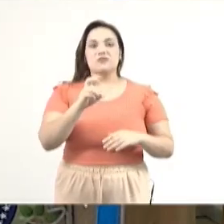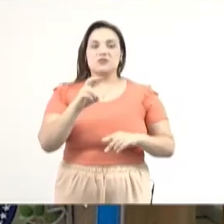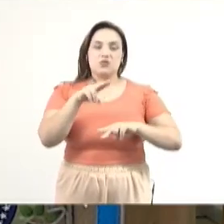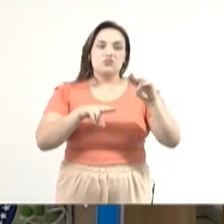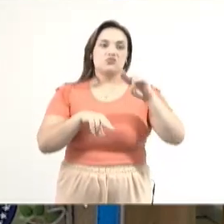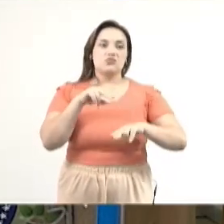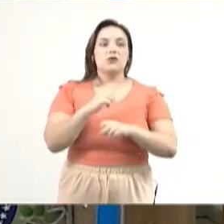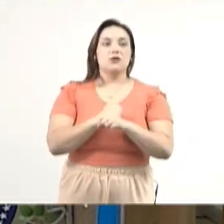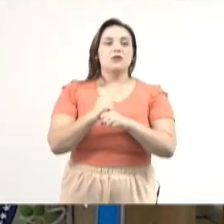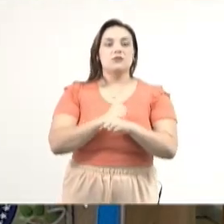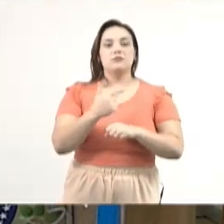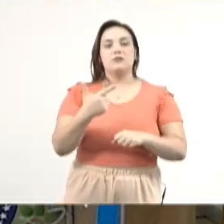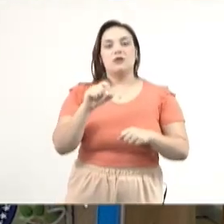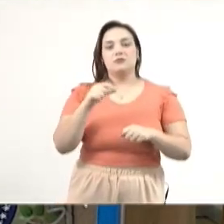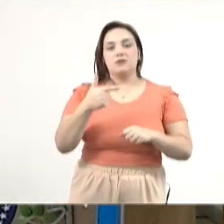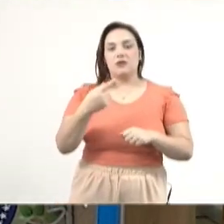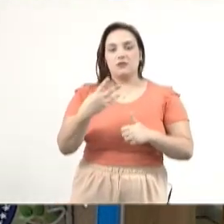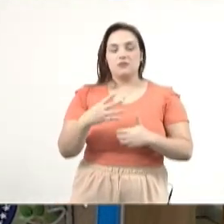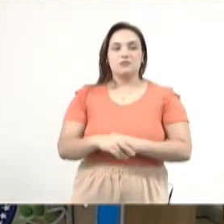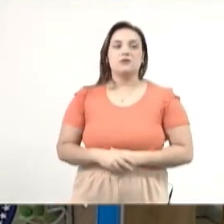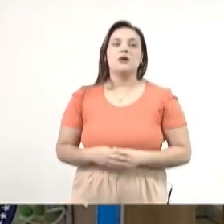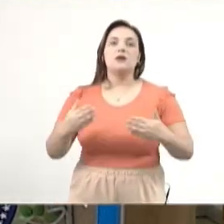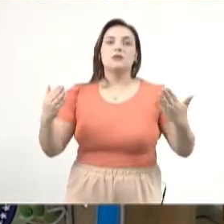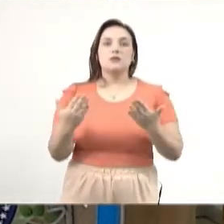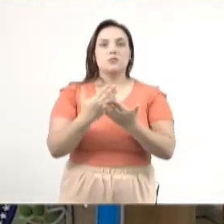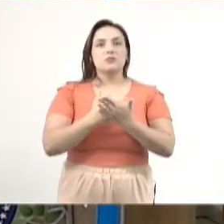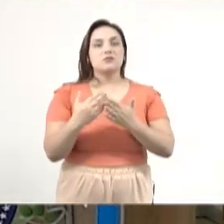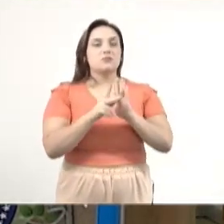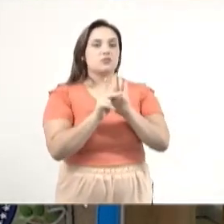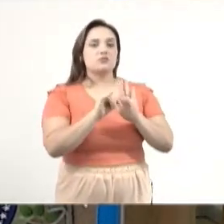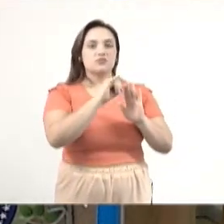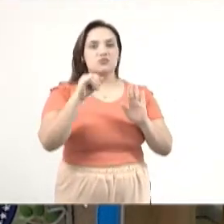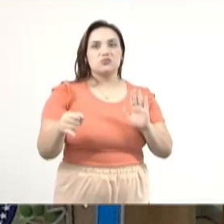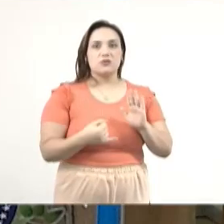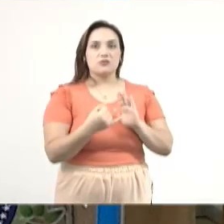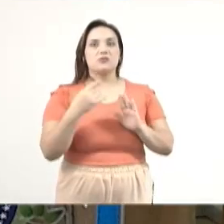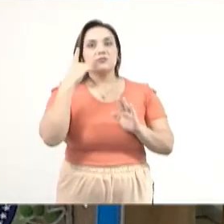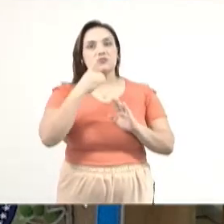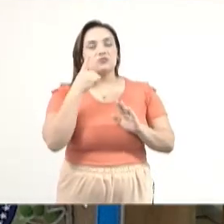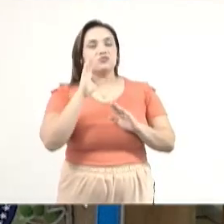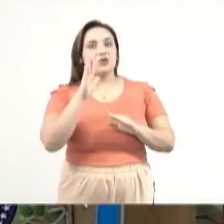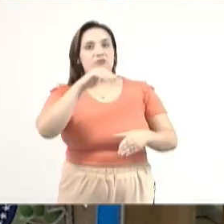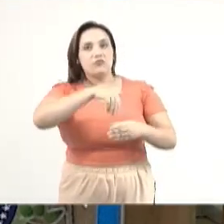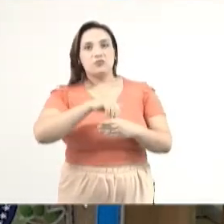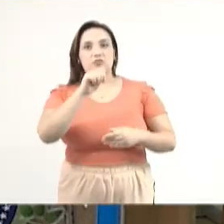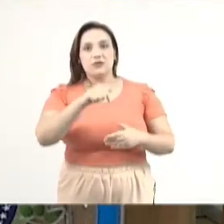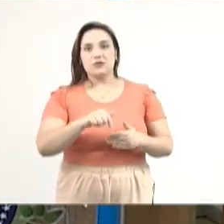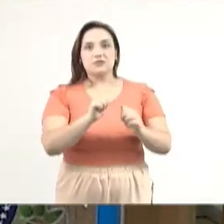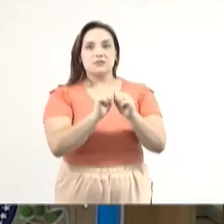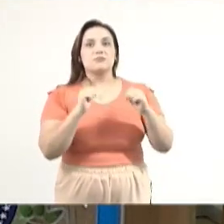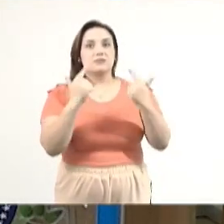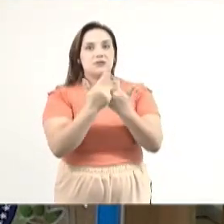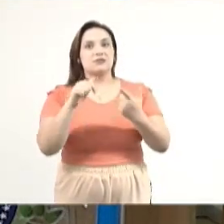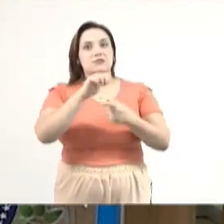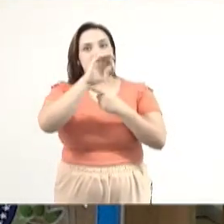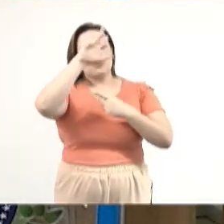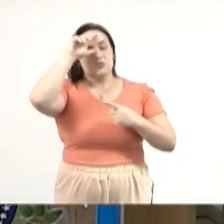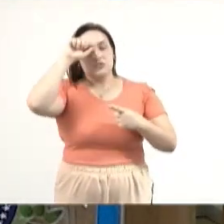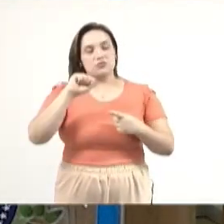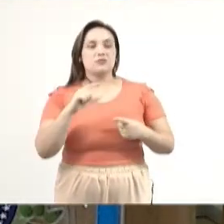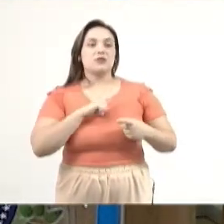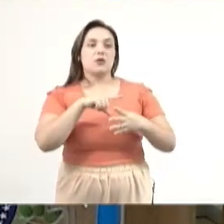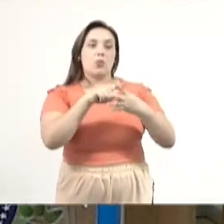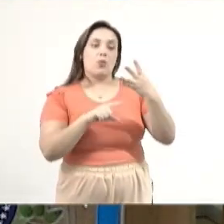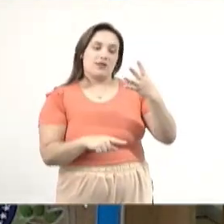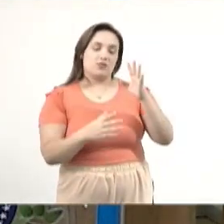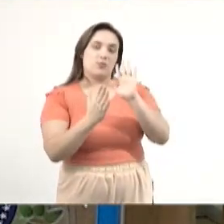de 2024. Vamos começar falando então dos projetos que os deputados acabam de votar aqui na Assembleia Legislativa de Mato Grosso do Sul. 4